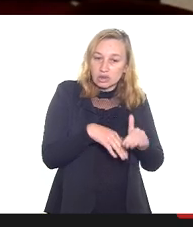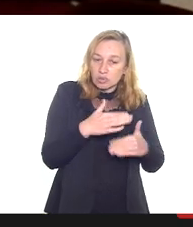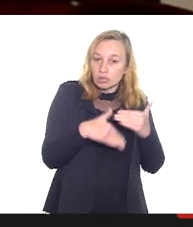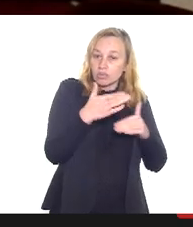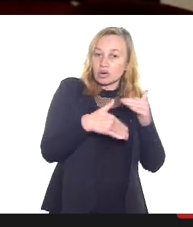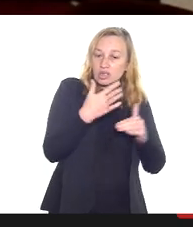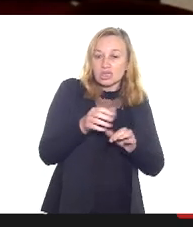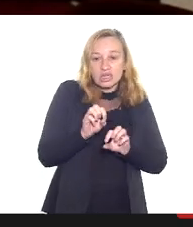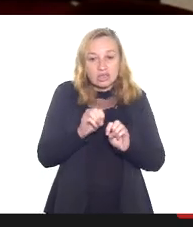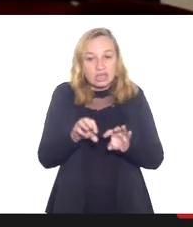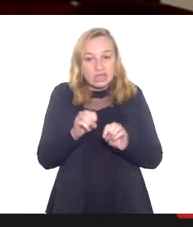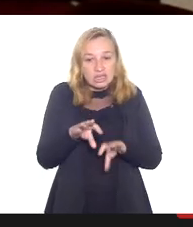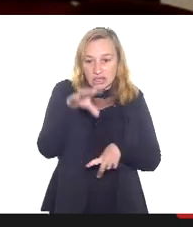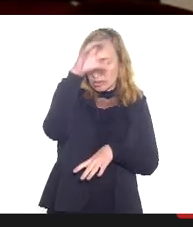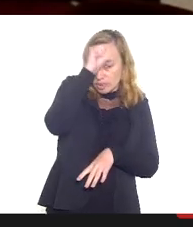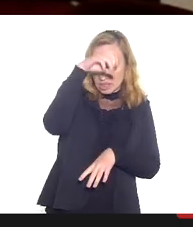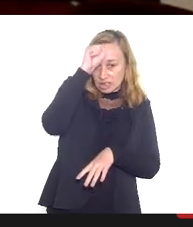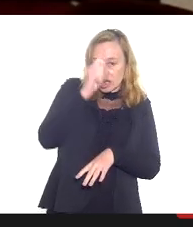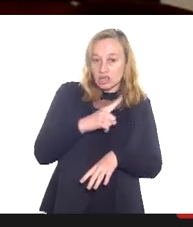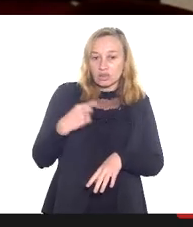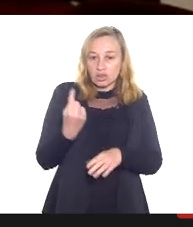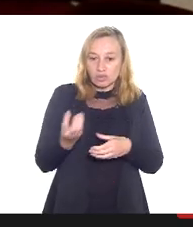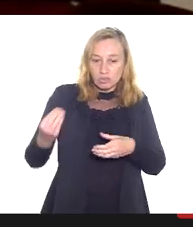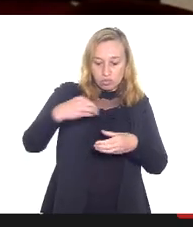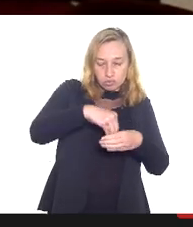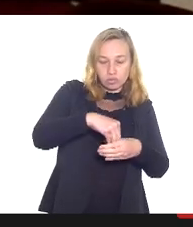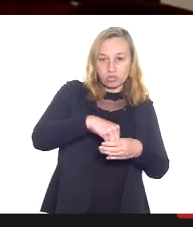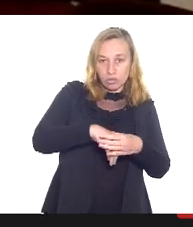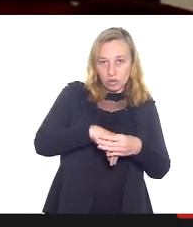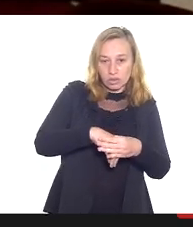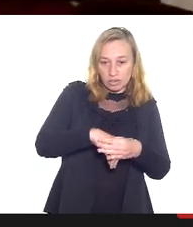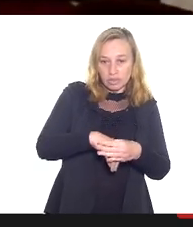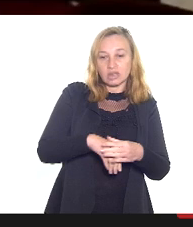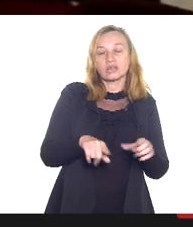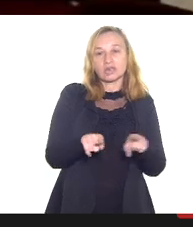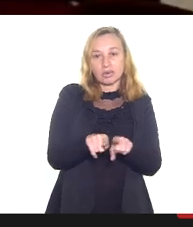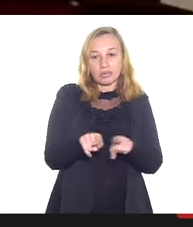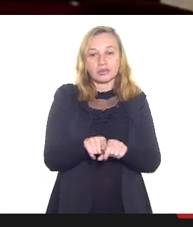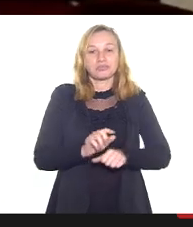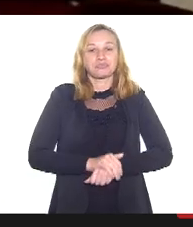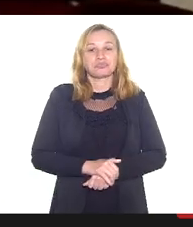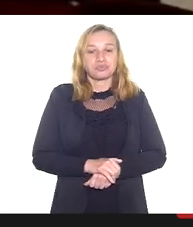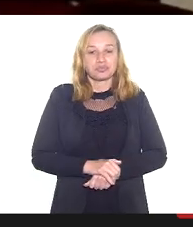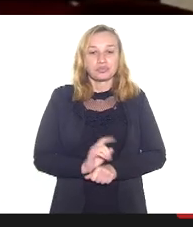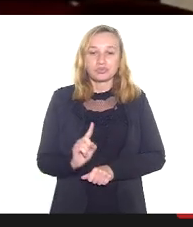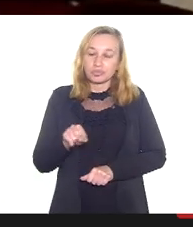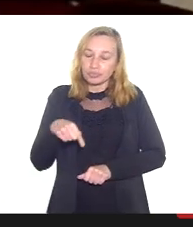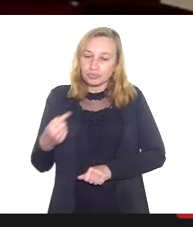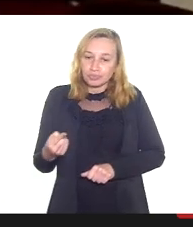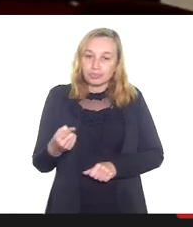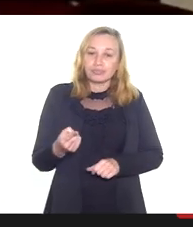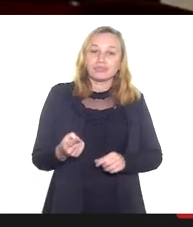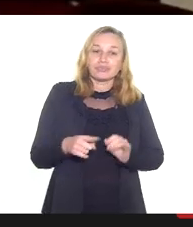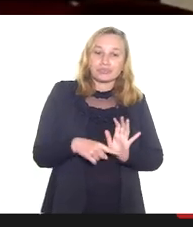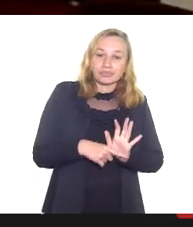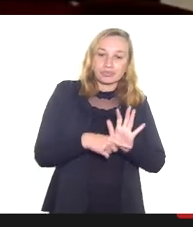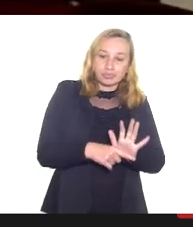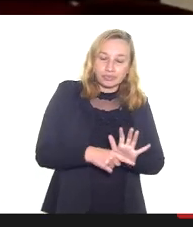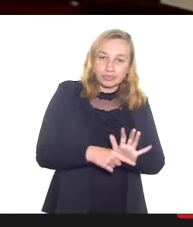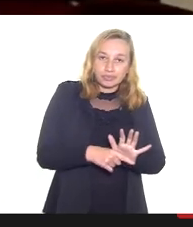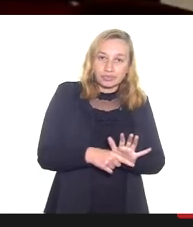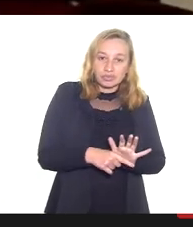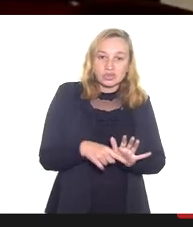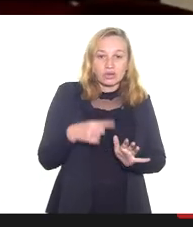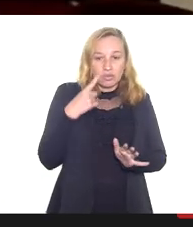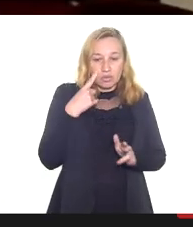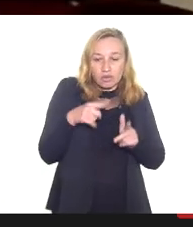ensino-aprendizagem, a gente vai estar levando em consideração essas contribuições. Após essas contribuições, a gente vai fazer